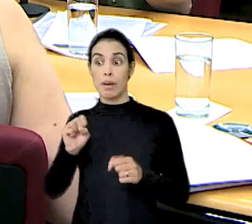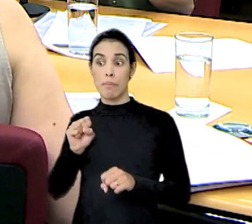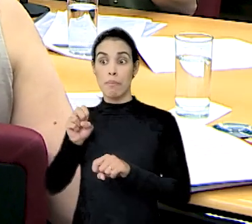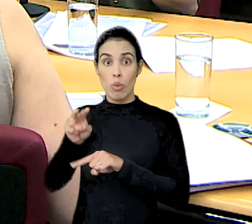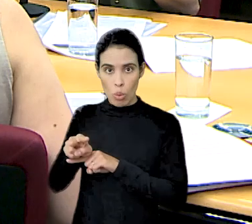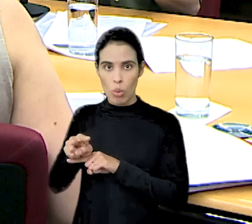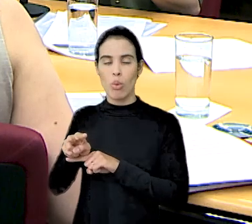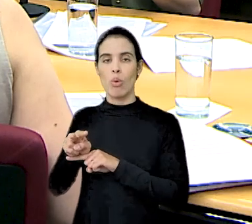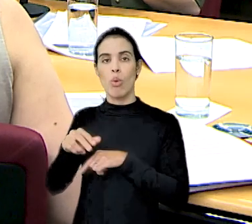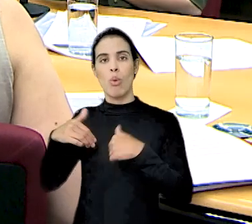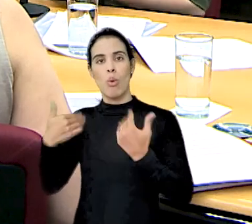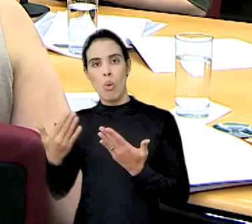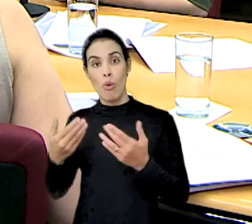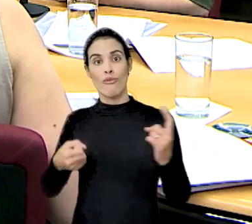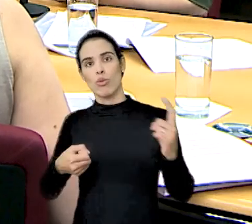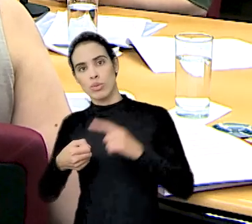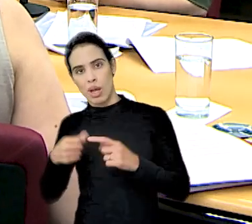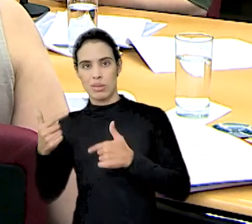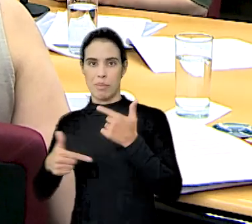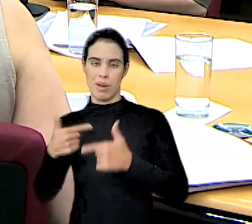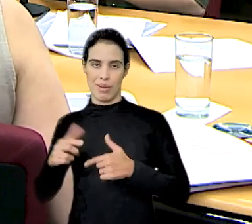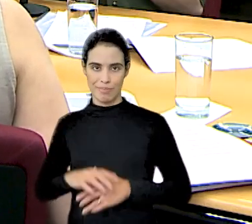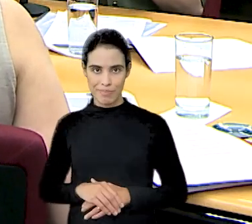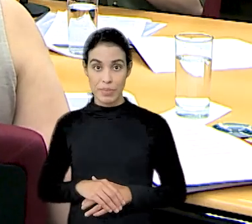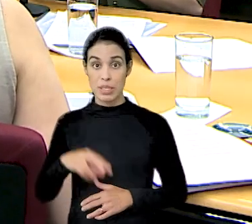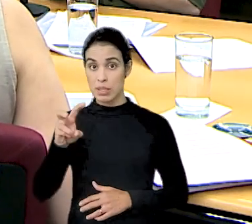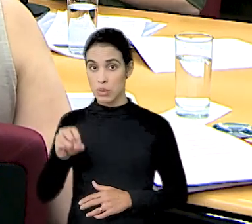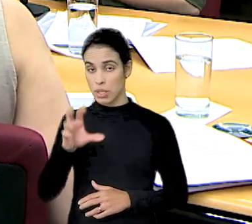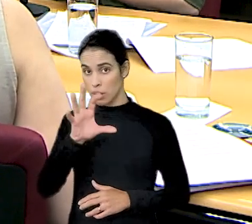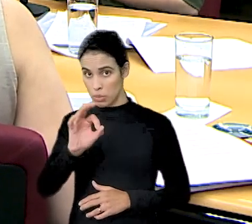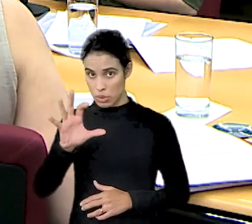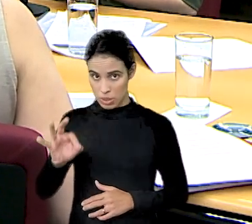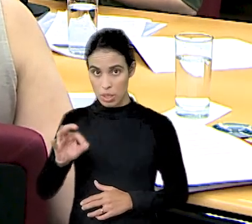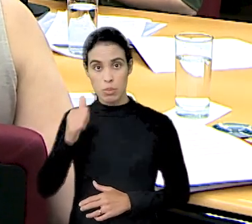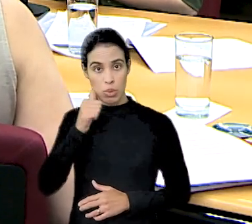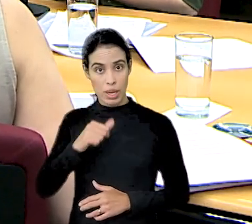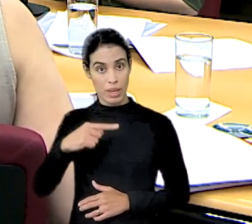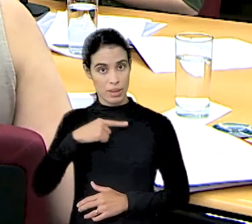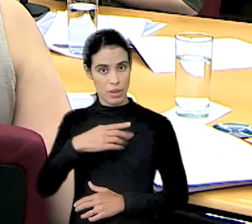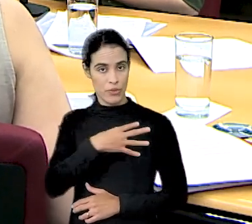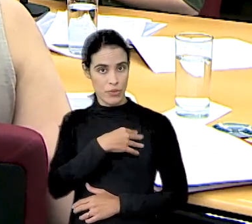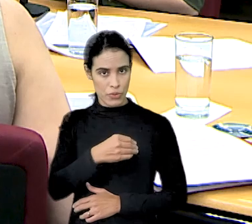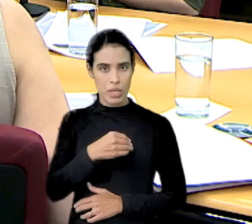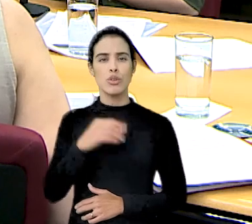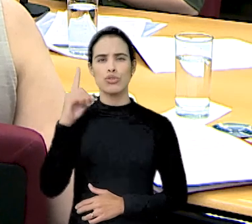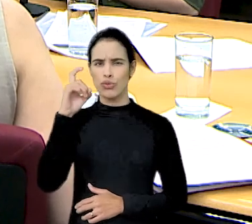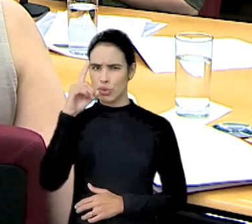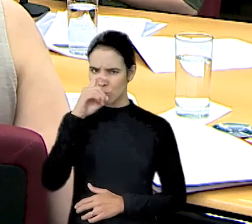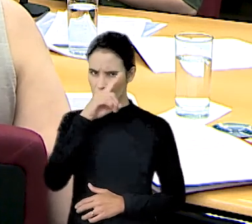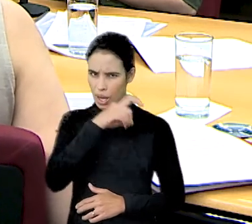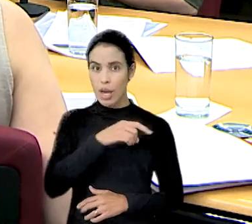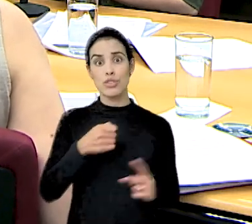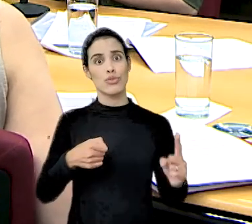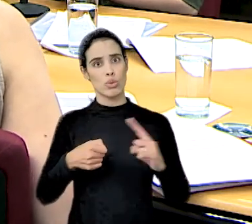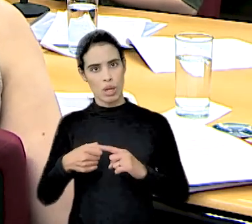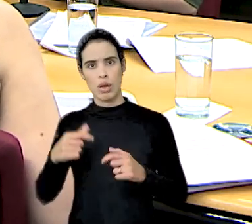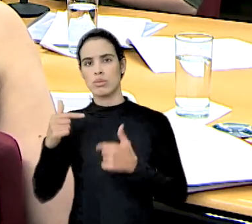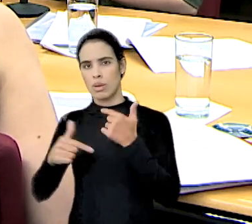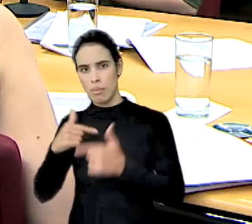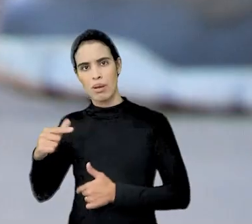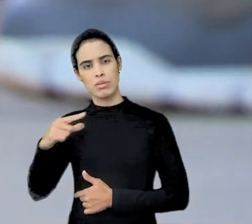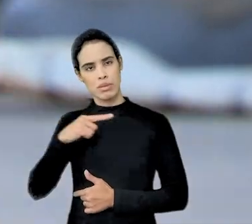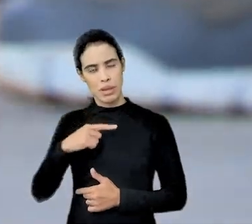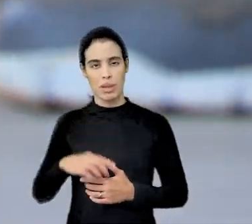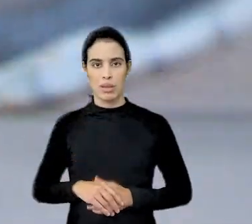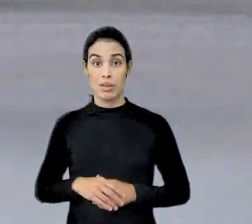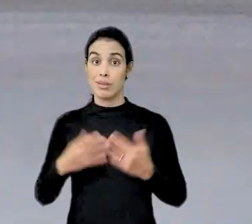no trabalho, ou para retornarem do trabalho. Aliás, 50% das mulheres que têm filhos têm dificuldades reais de